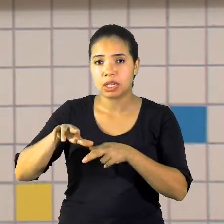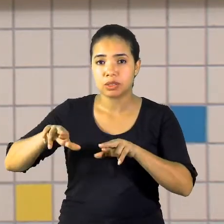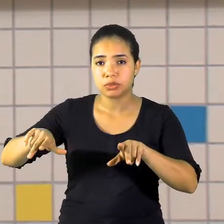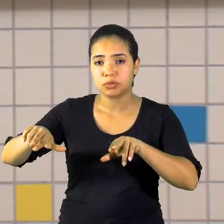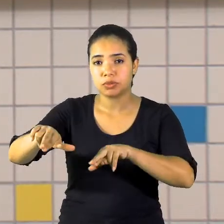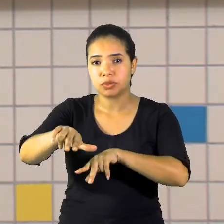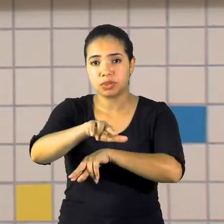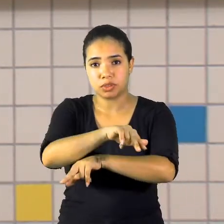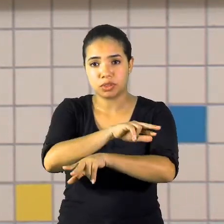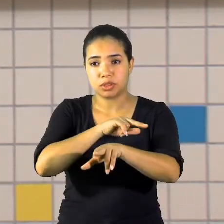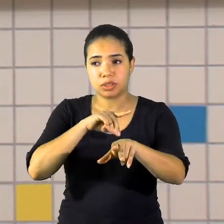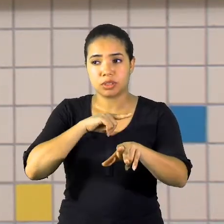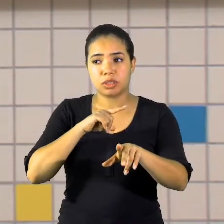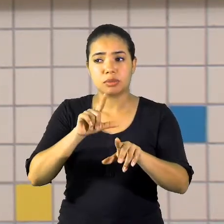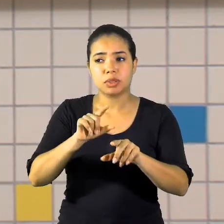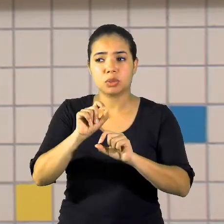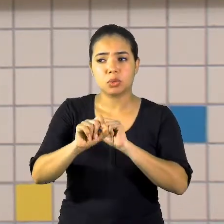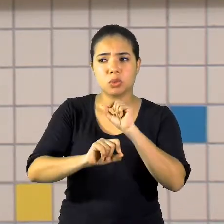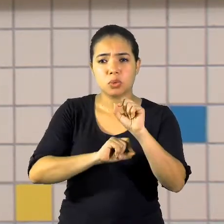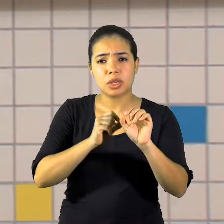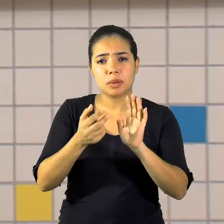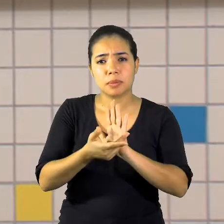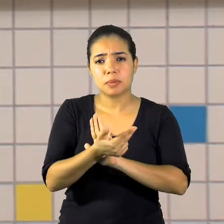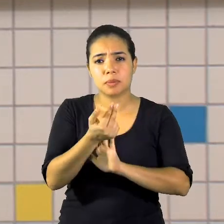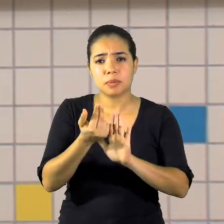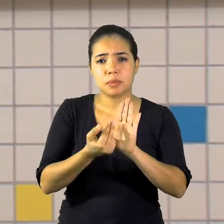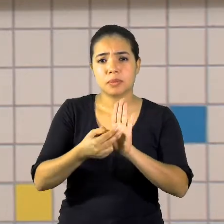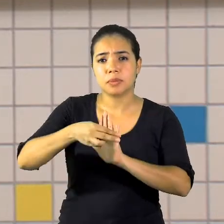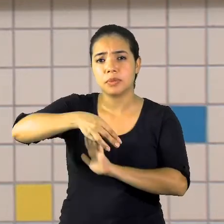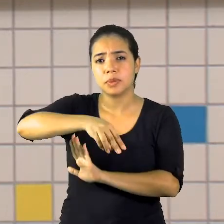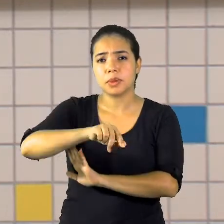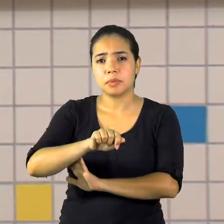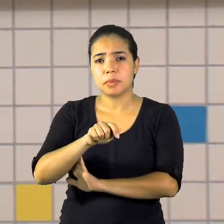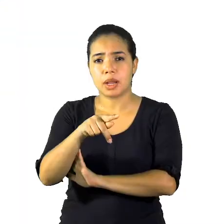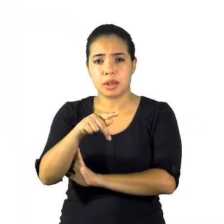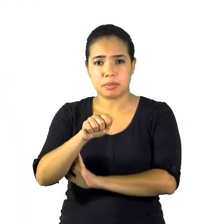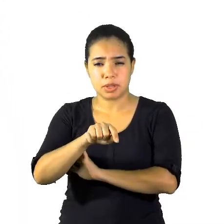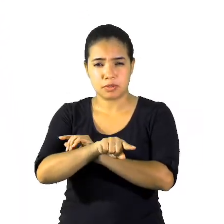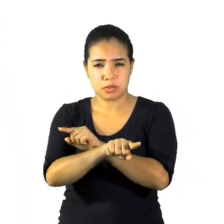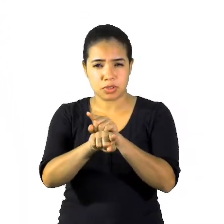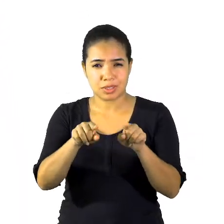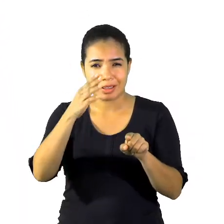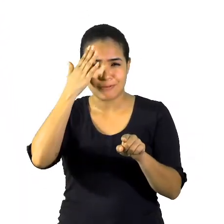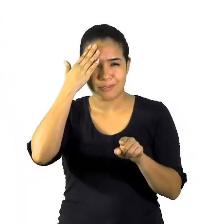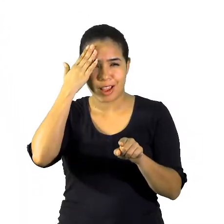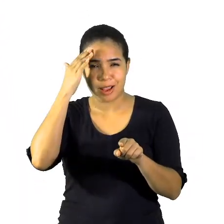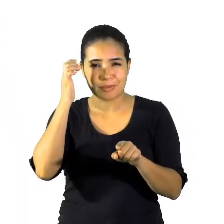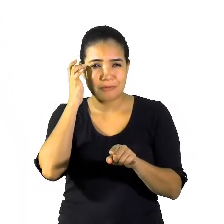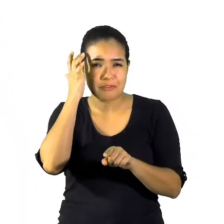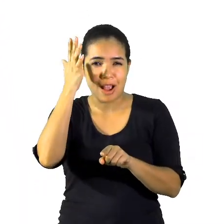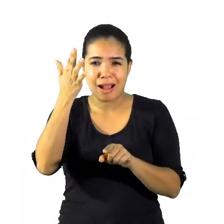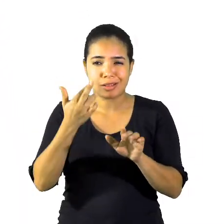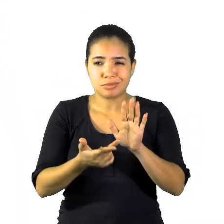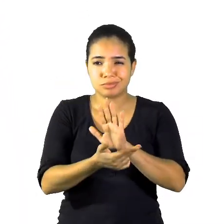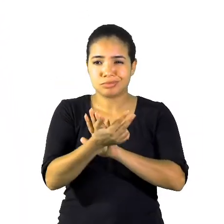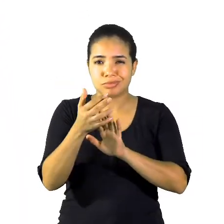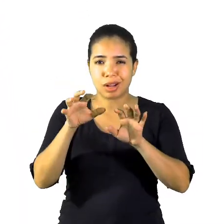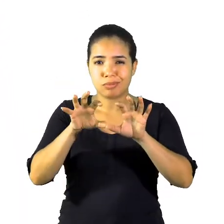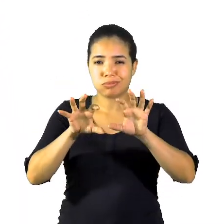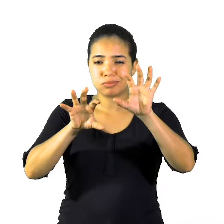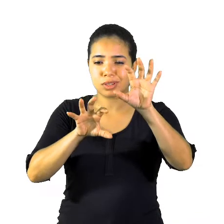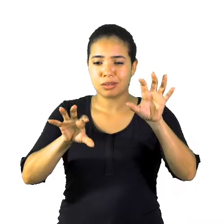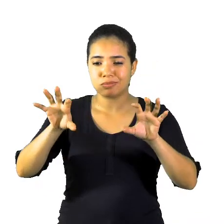diferentes. Primeiramente, o que é um mapa? Isso é fácil, a gente já sabe, a gente trabalha com mapa desde sempre. Mapa é